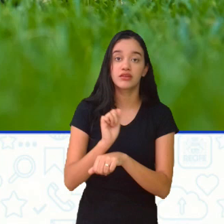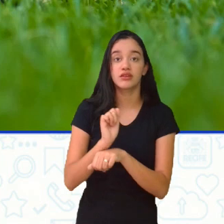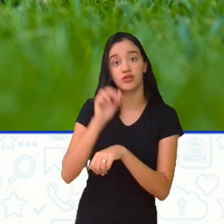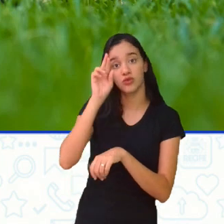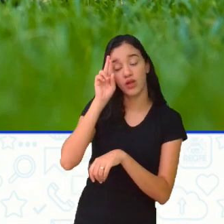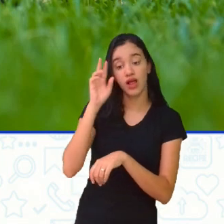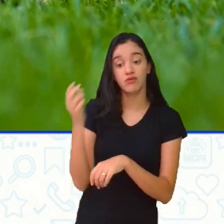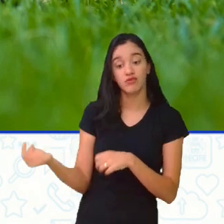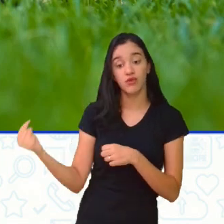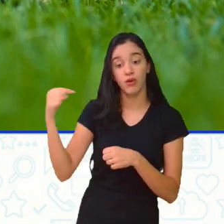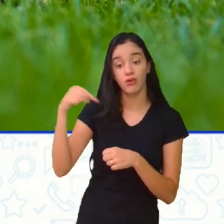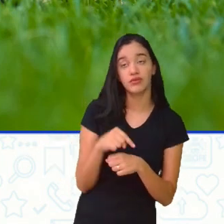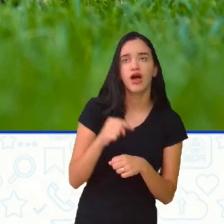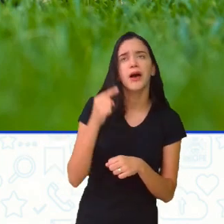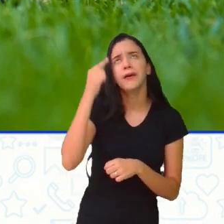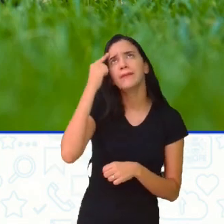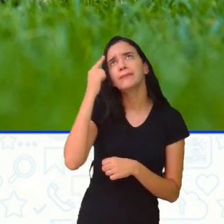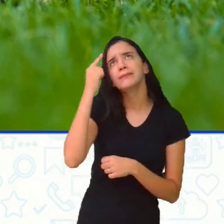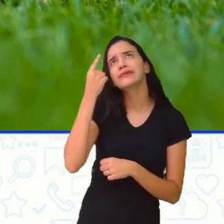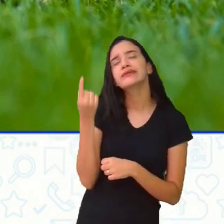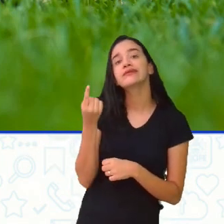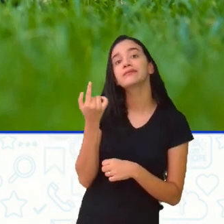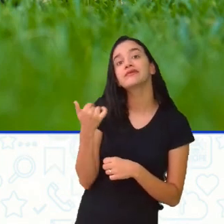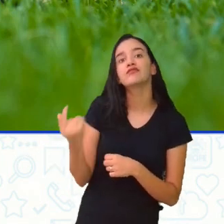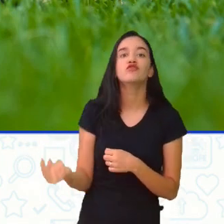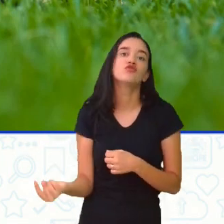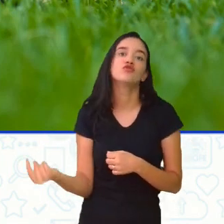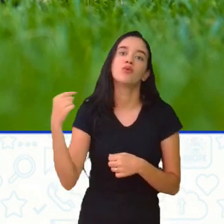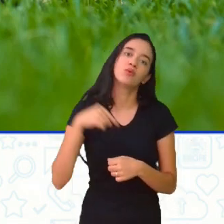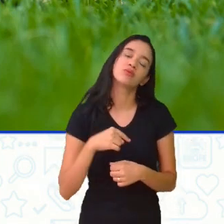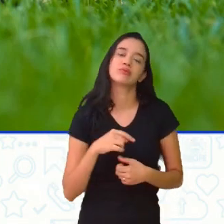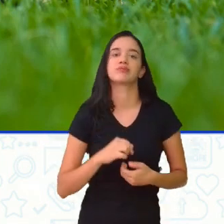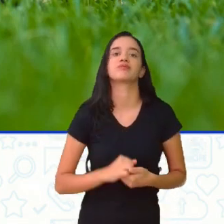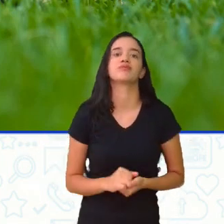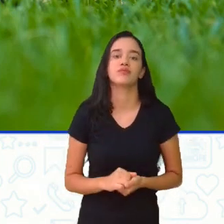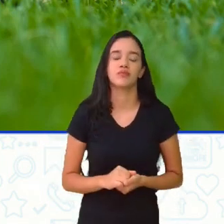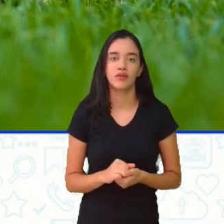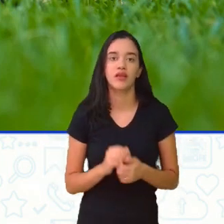o pensamento desse cão, né? Quem sabe ele volta, quem sabe,